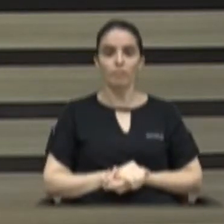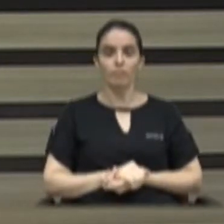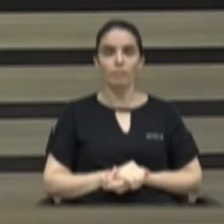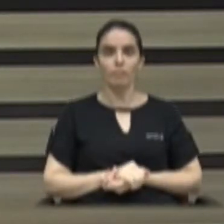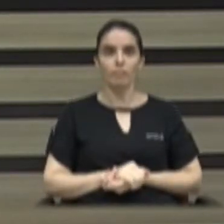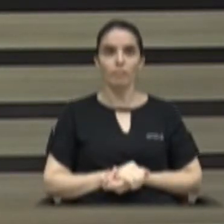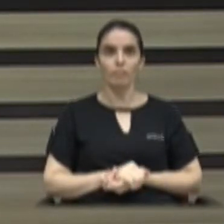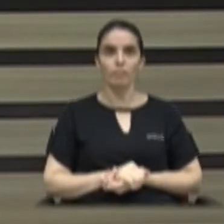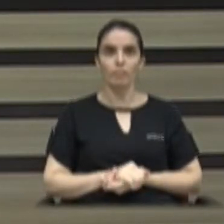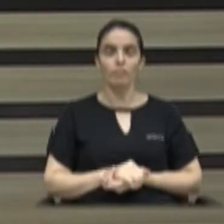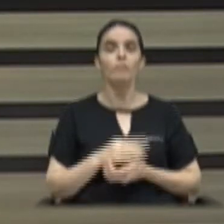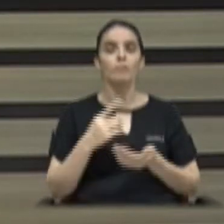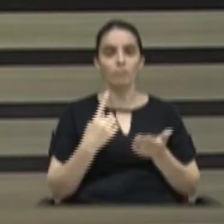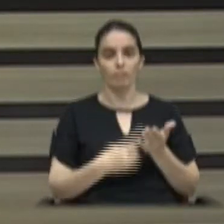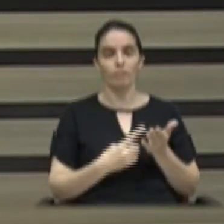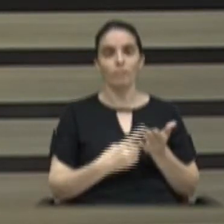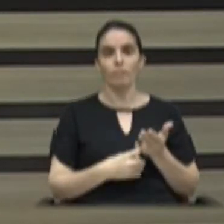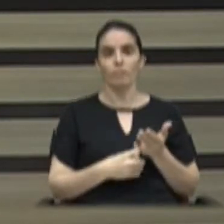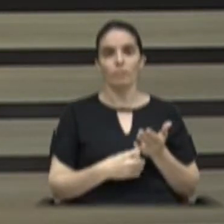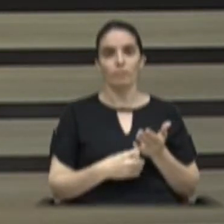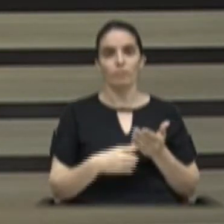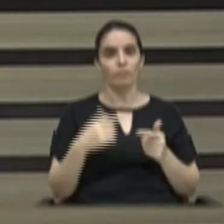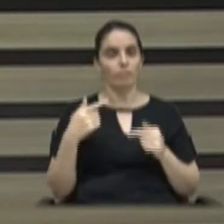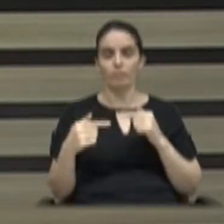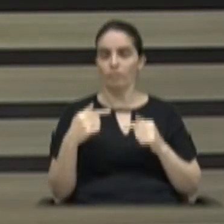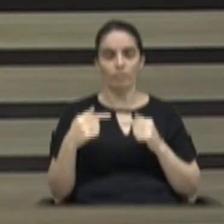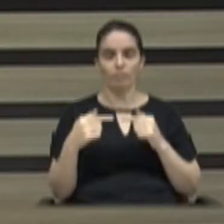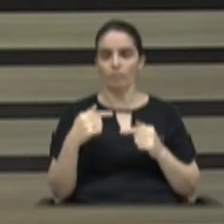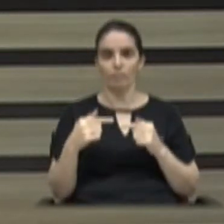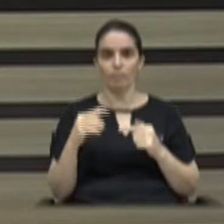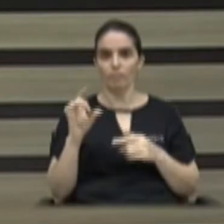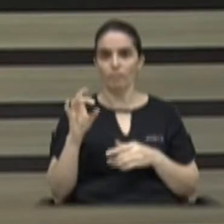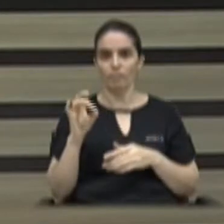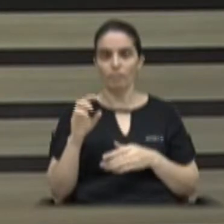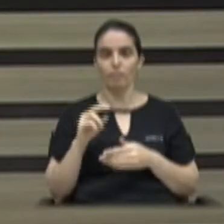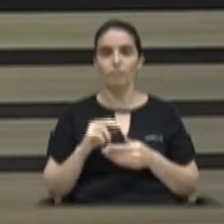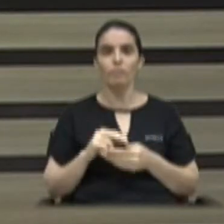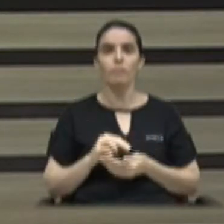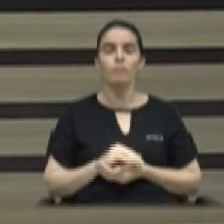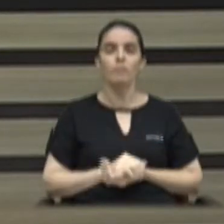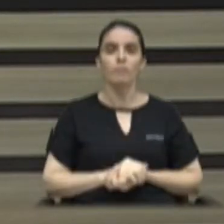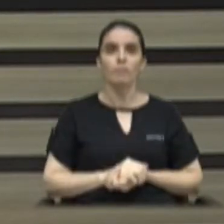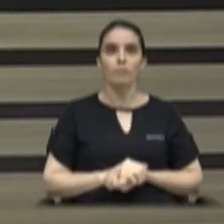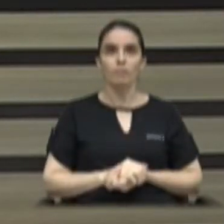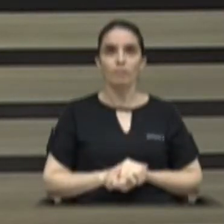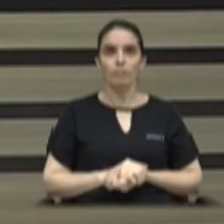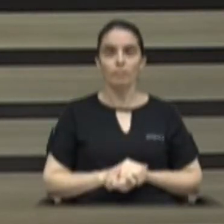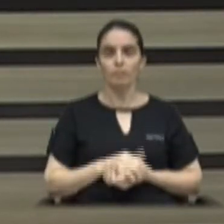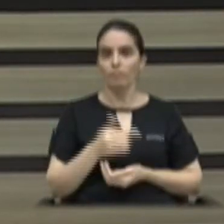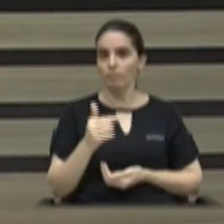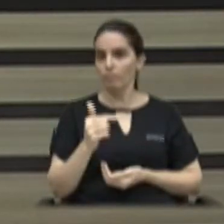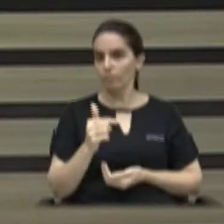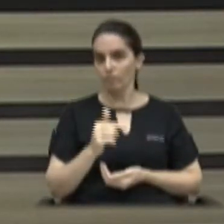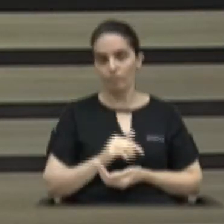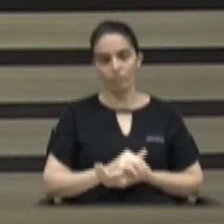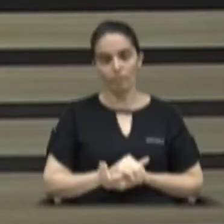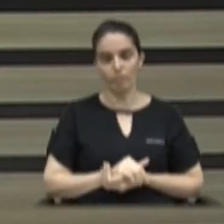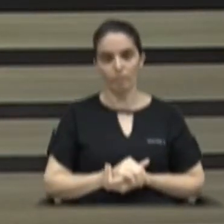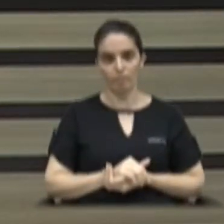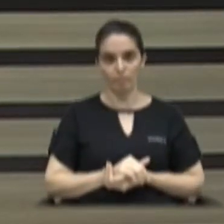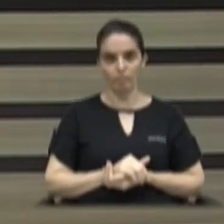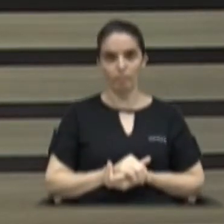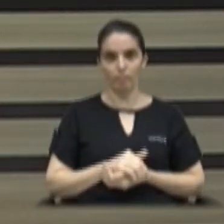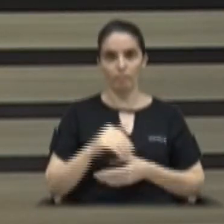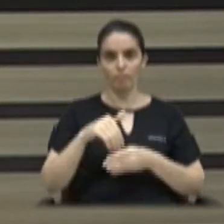Requerimento de urgência está formalmente em ordem, não comporta discussão, apenas encaminhamento de voto. Não havendo encaminhamento de voto, o requerimento